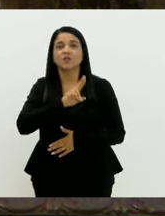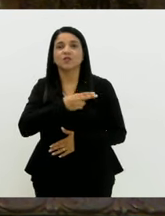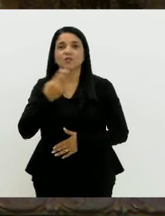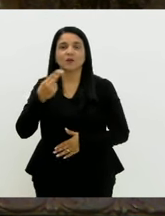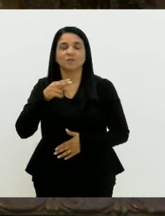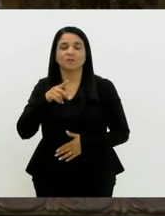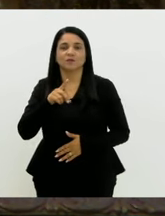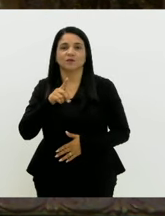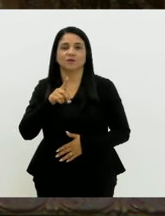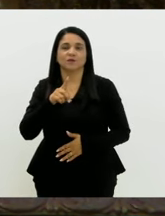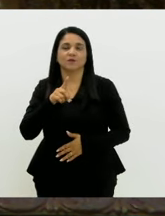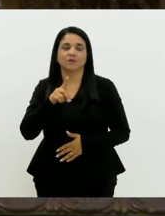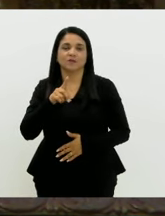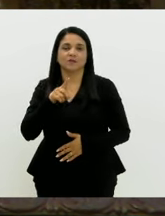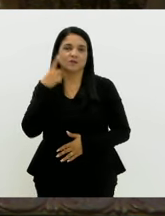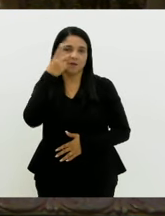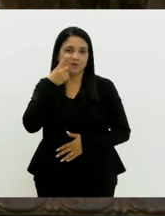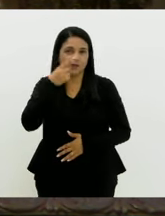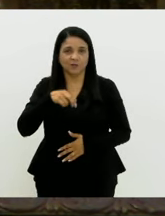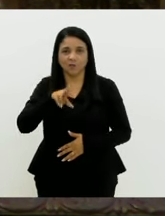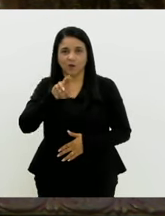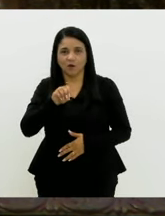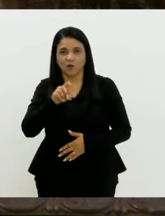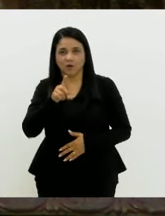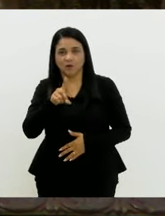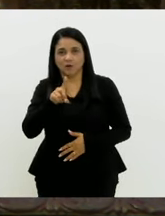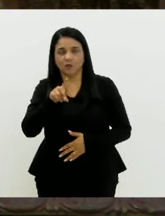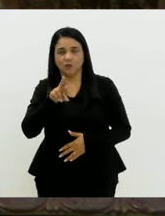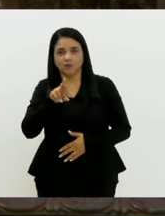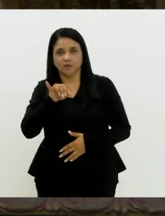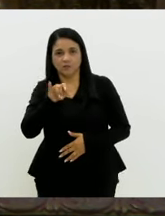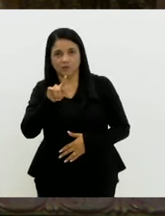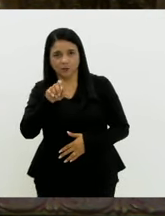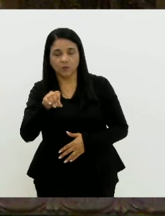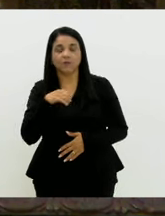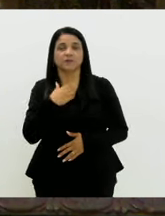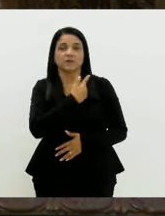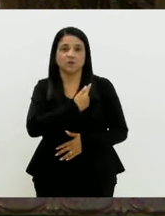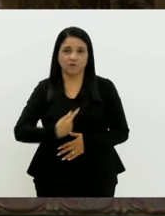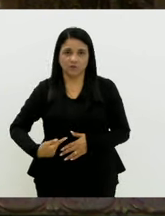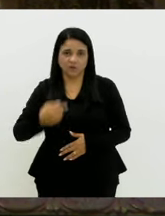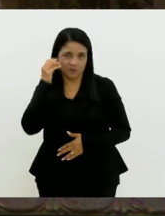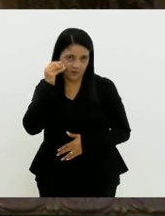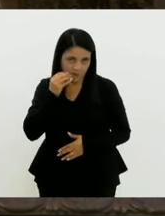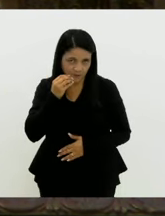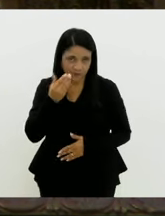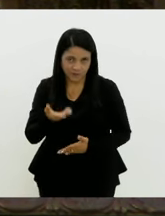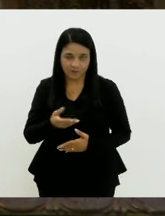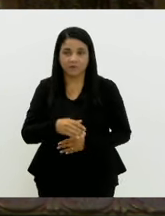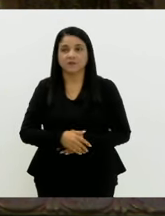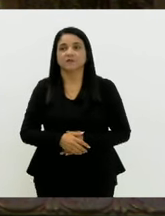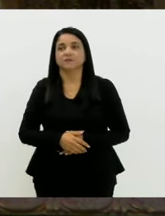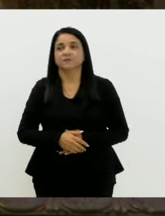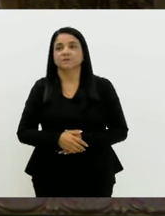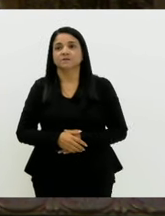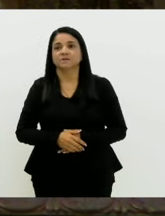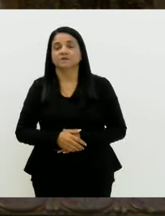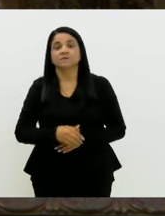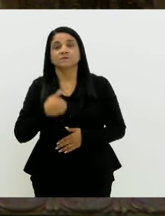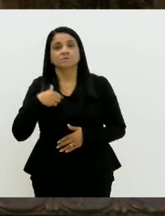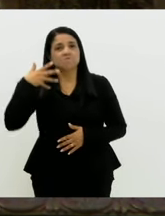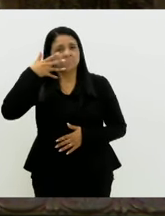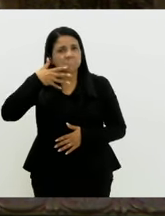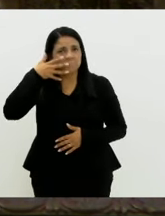Assembleia, Rodrigo Bacelar, e também do governador Cláudio Castro. Minha fala é breve,